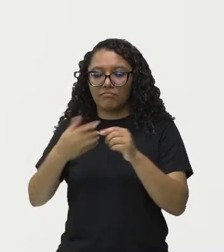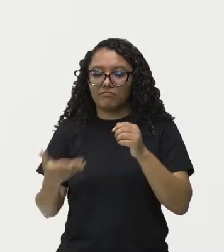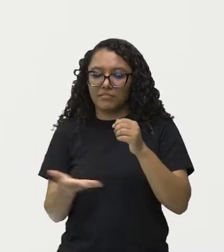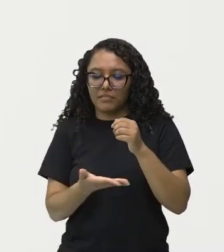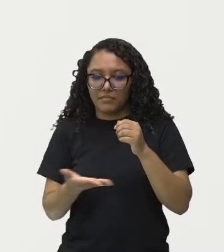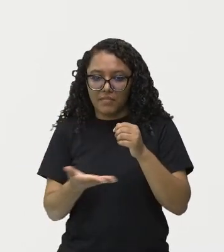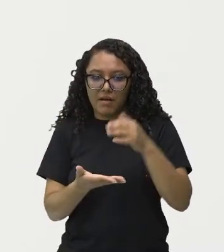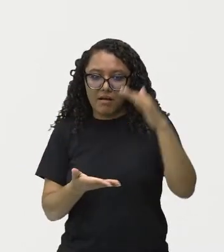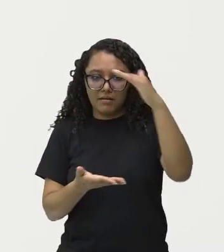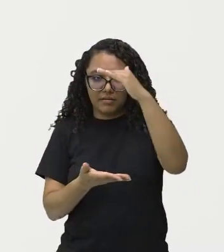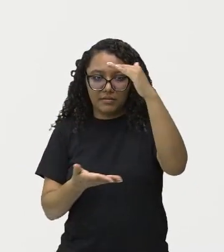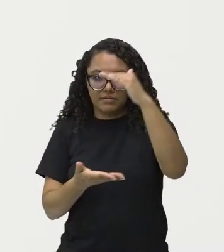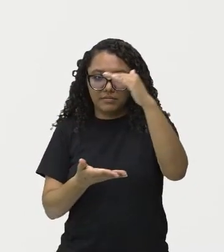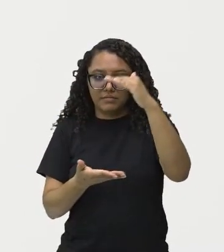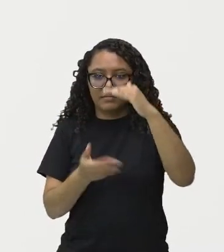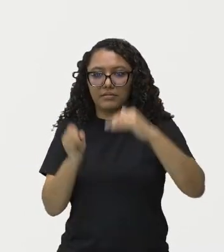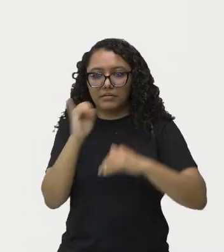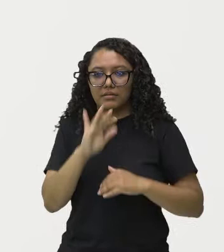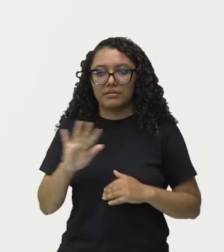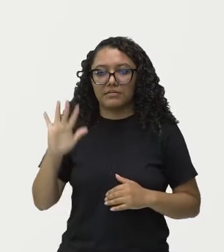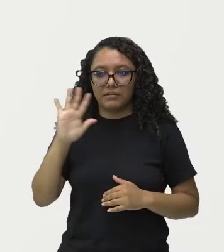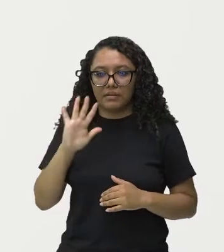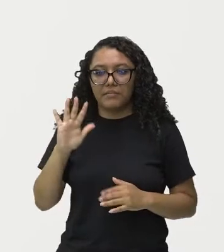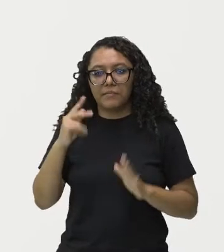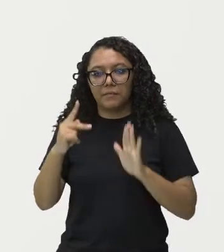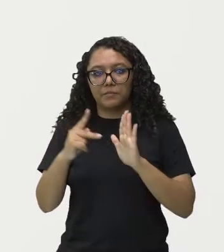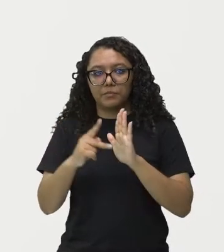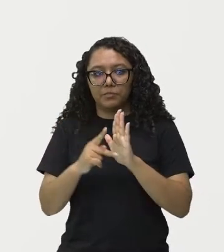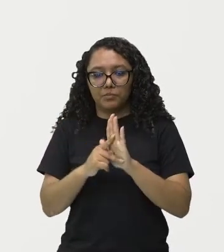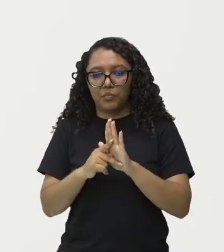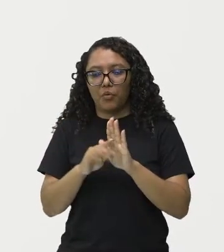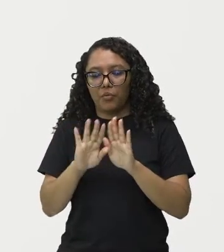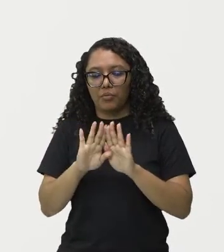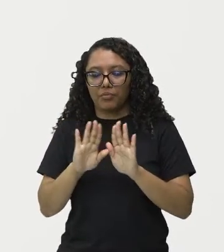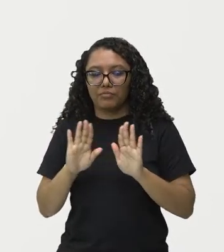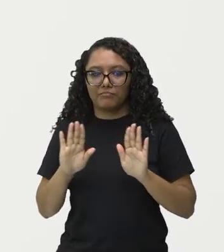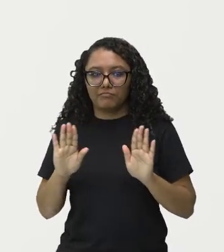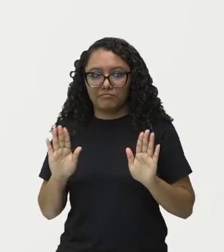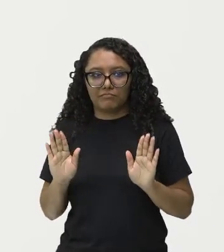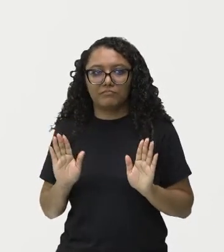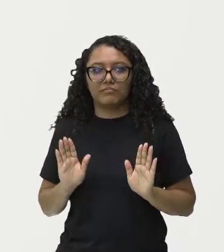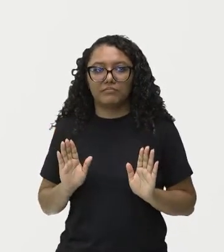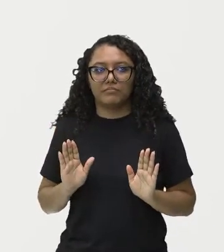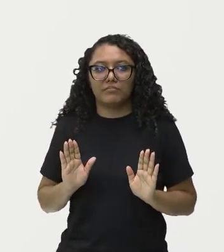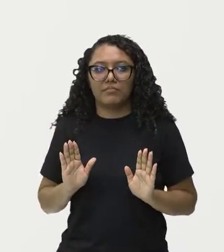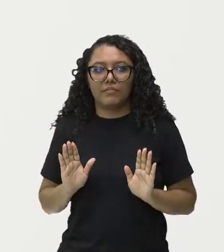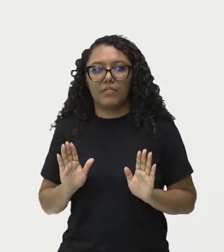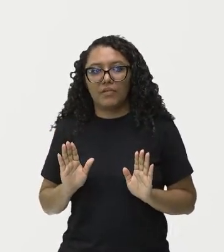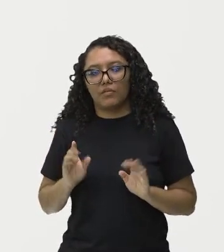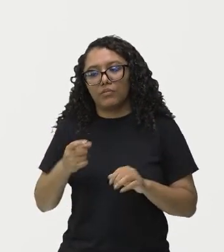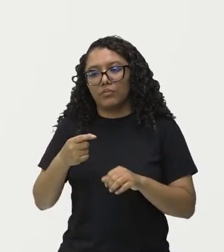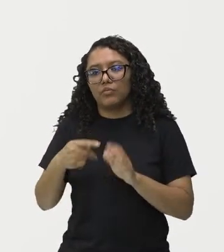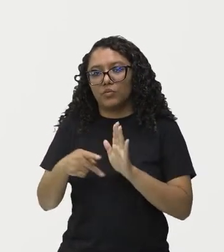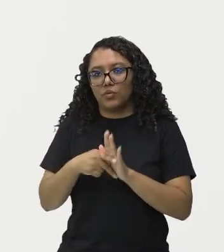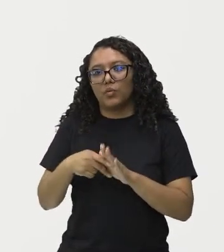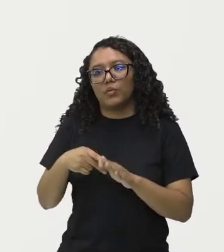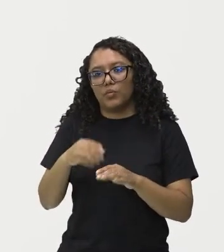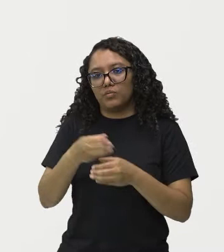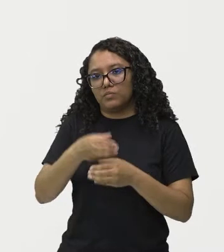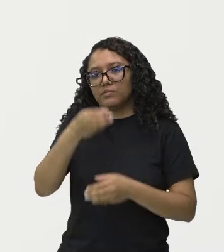áreas das figuras que constituem a planificação desse sólido,